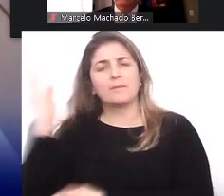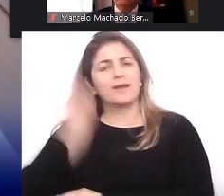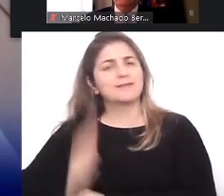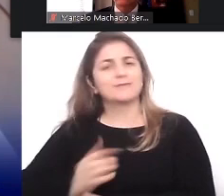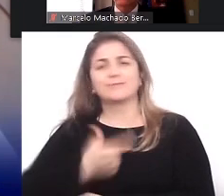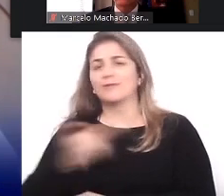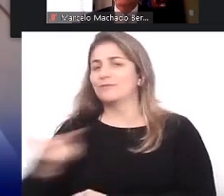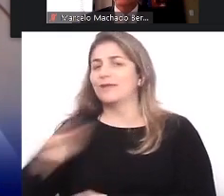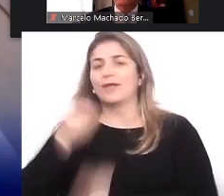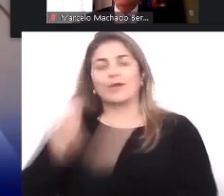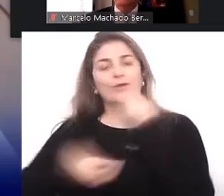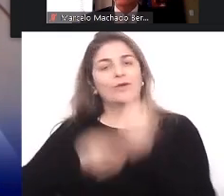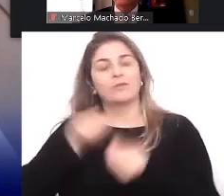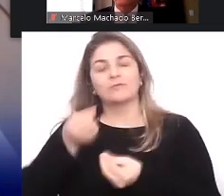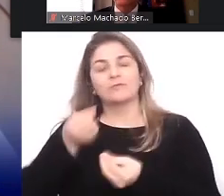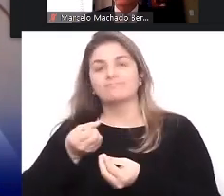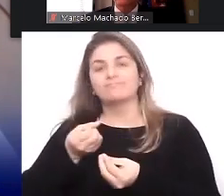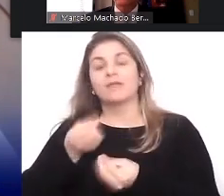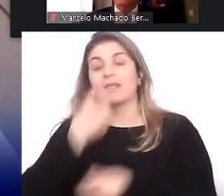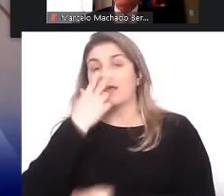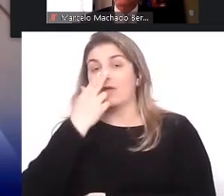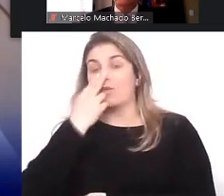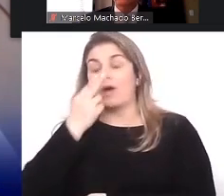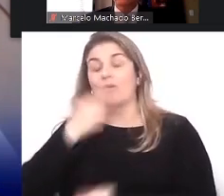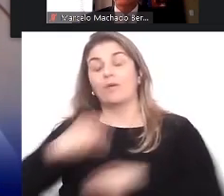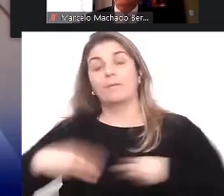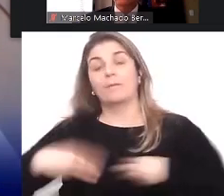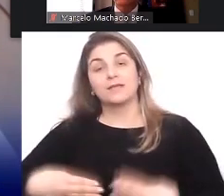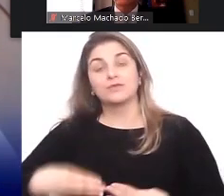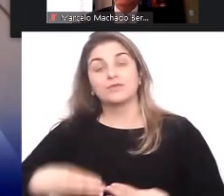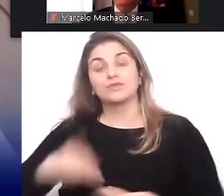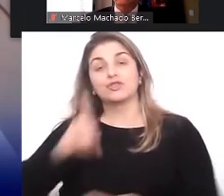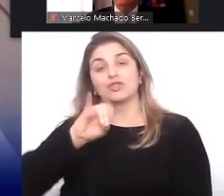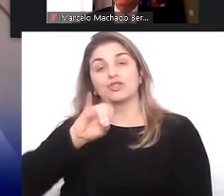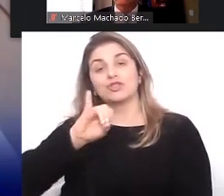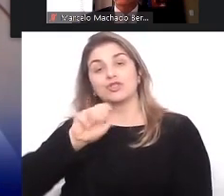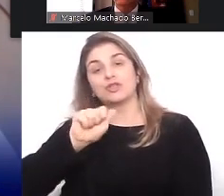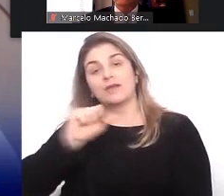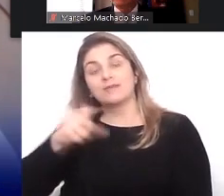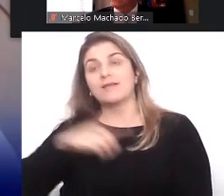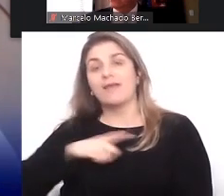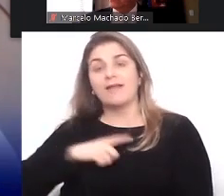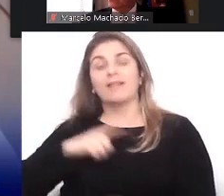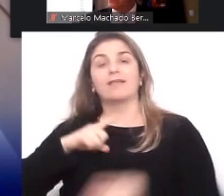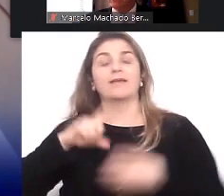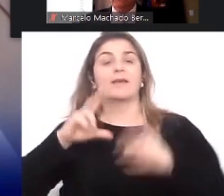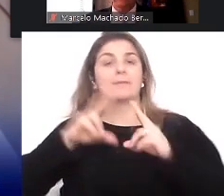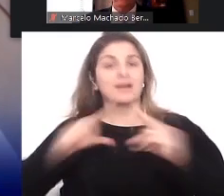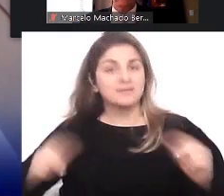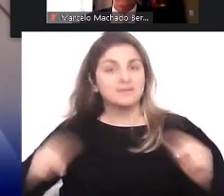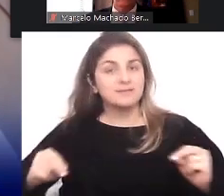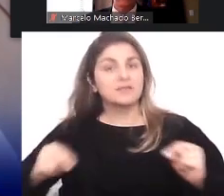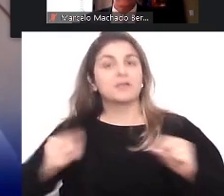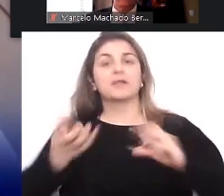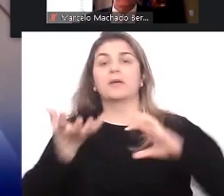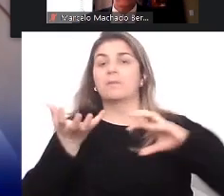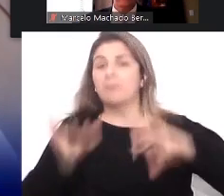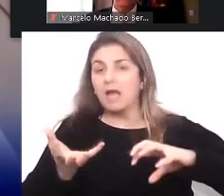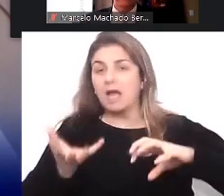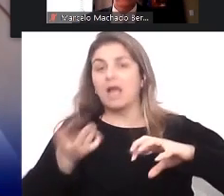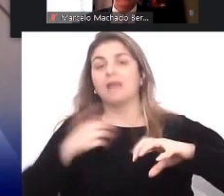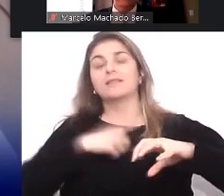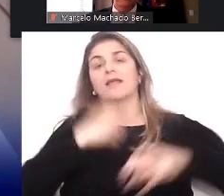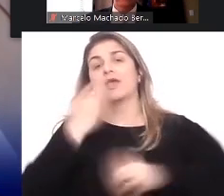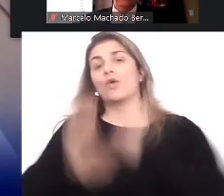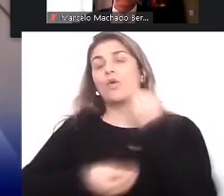O ministro Dias Toffoli, ele está em Brasília, ele está na capital da República, ele está em condições de exigir um nível